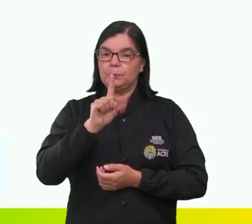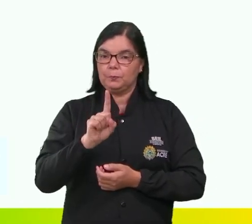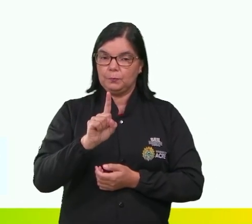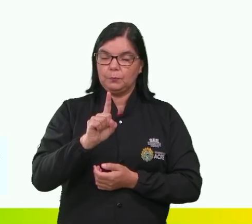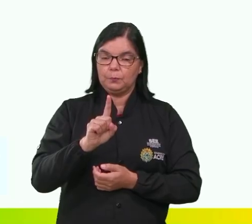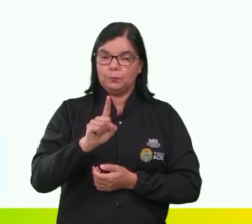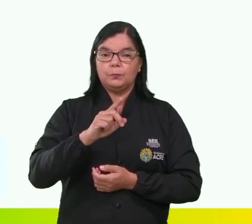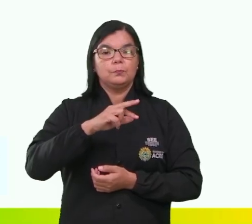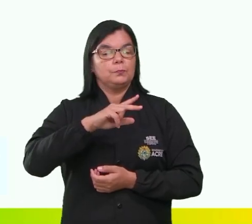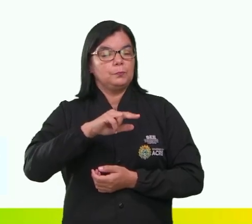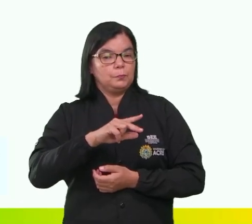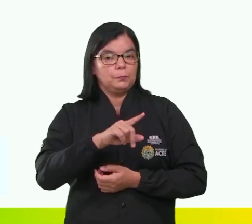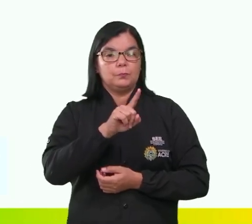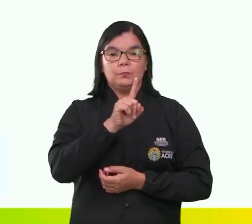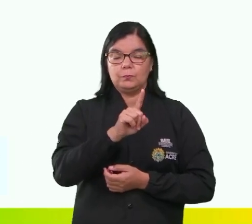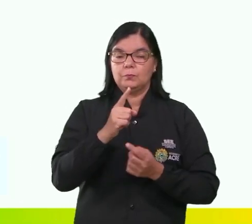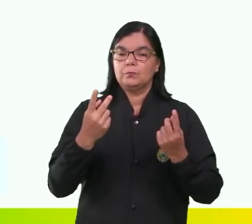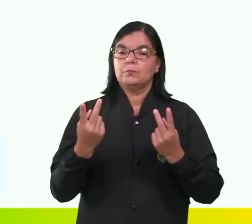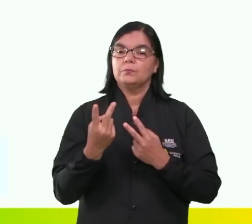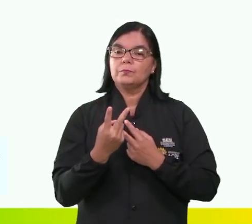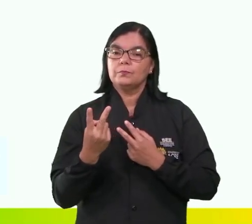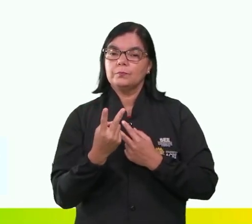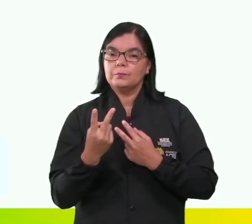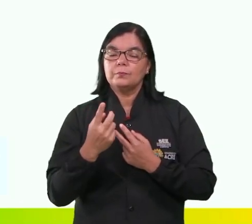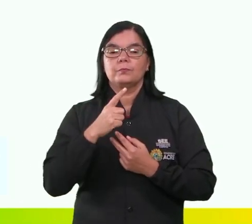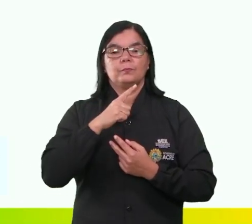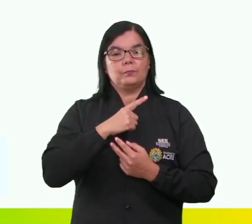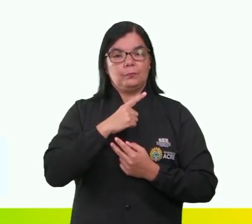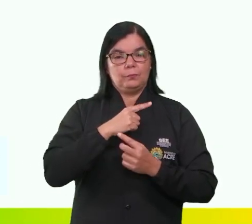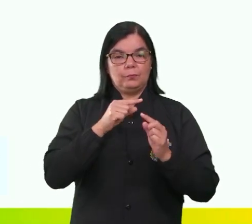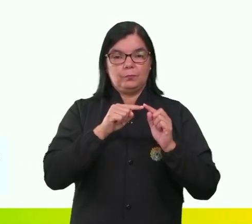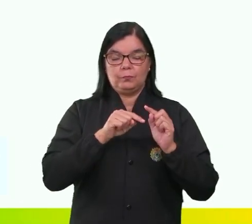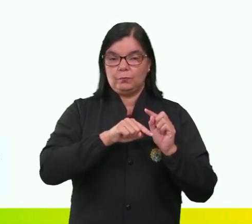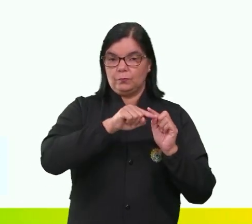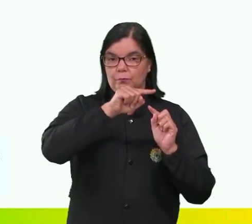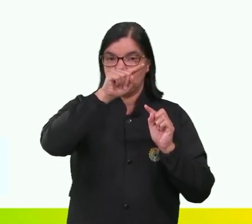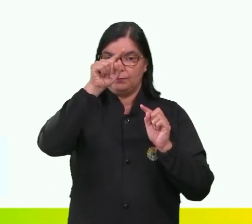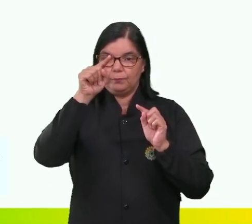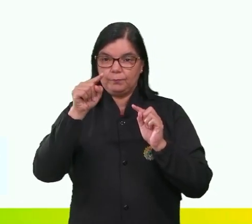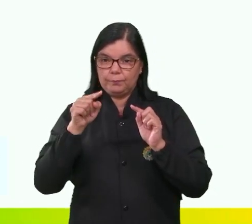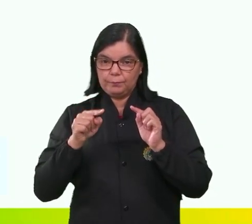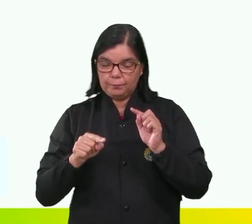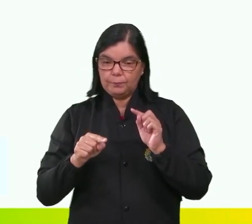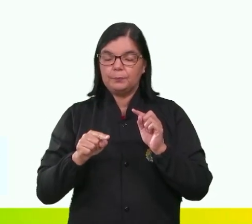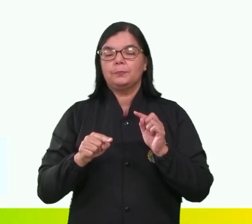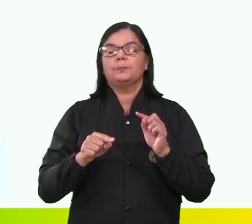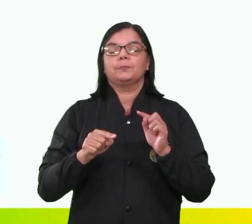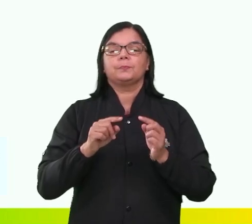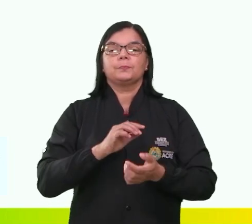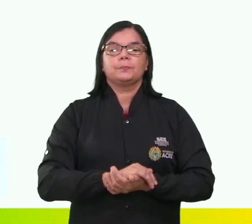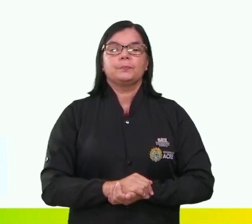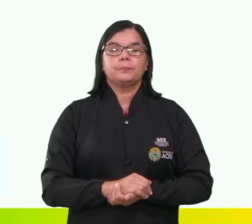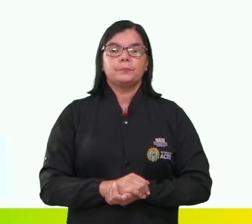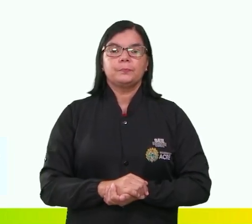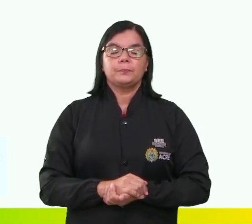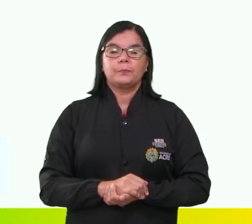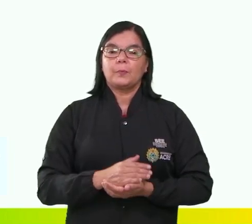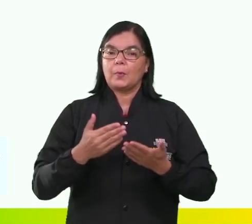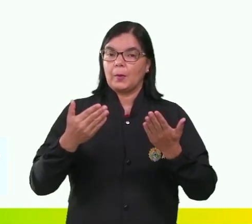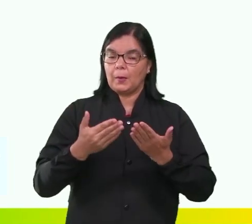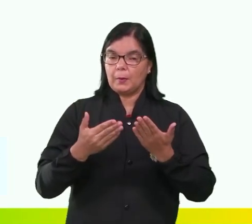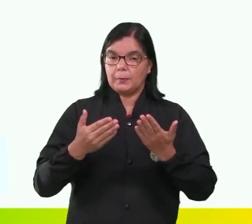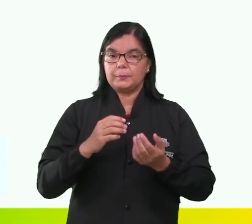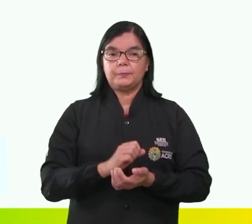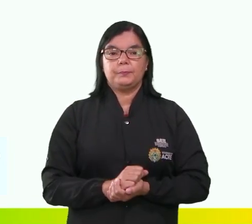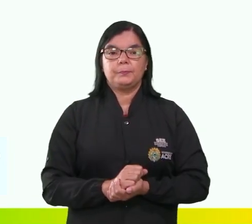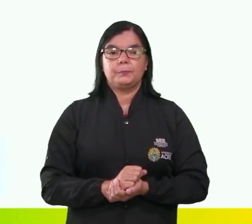x igual a 1, ambos vão ter a imagem 6, ok? Indo agora para